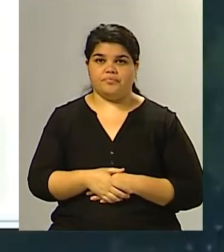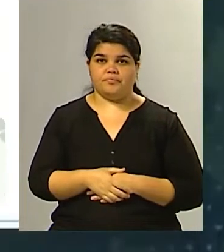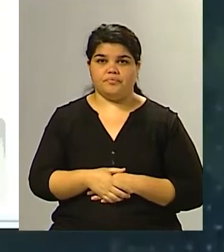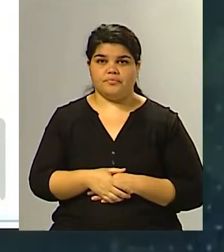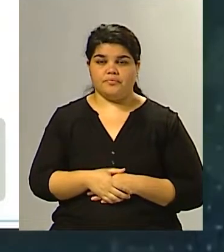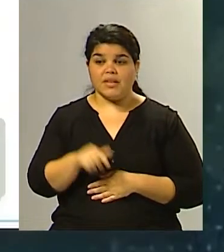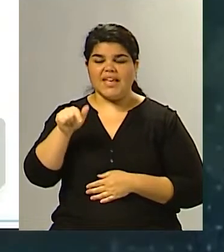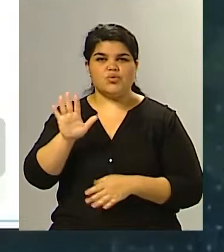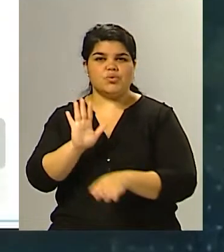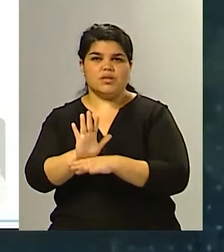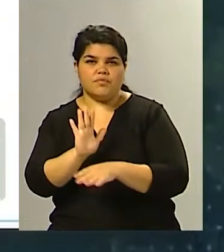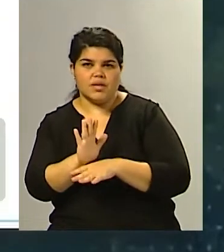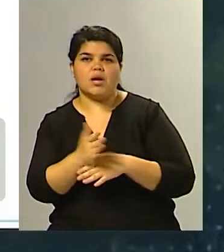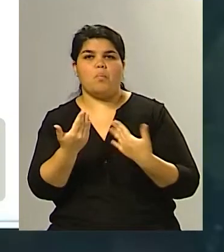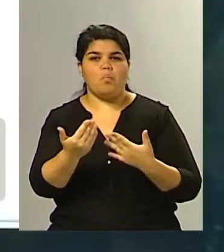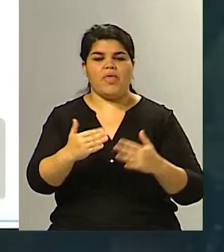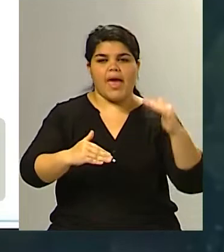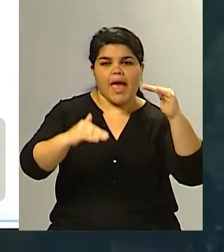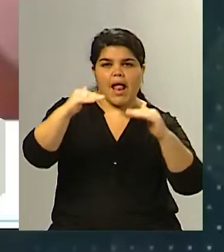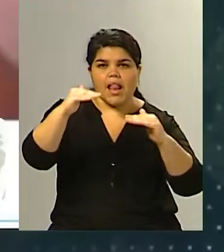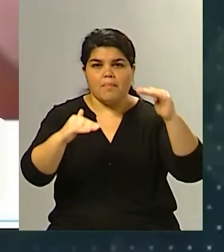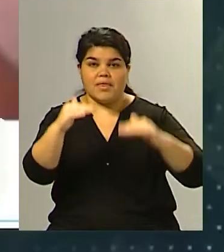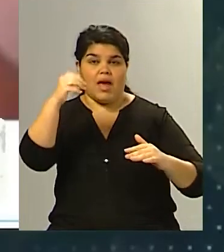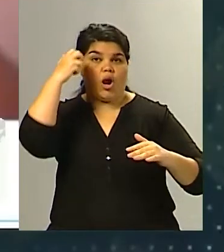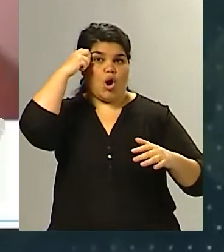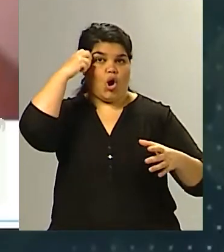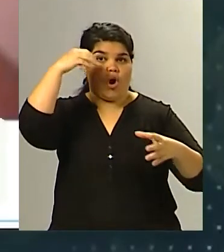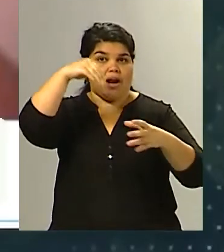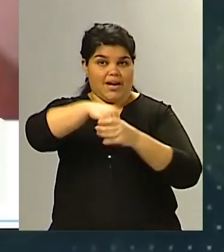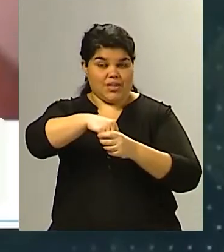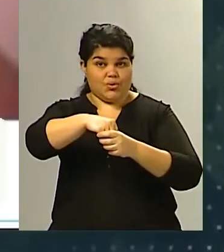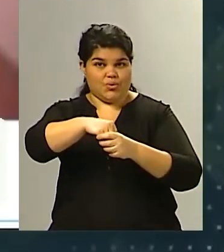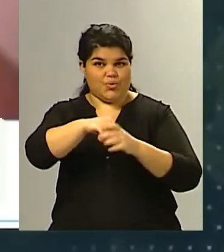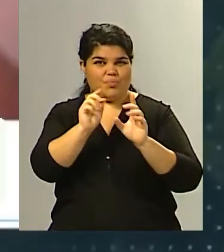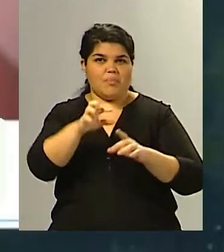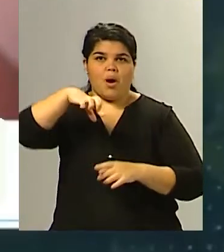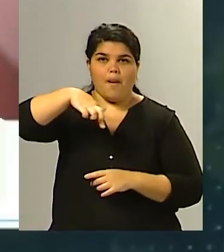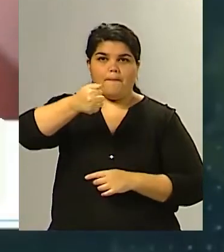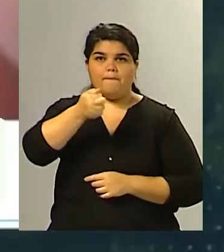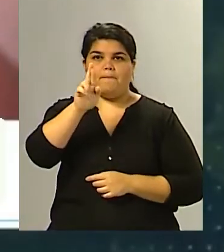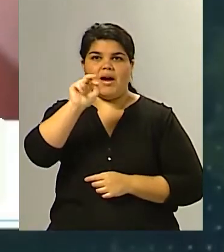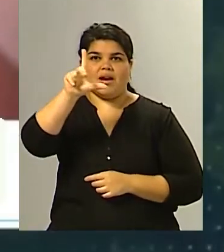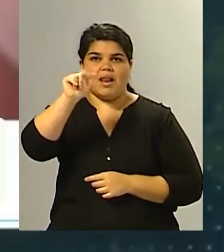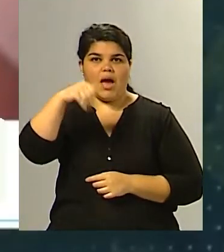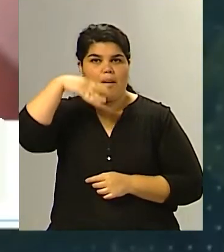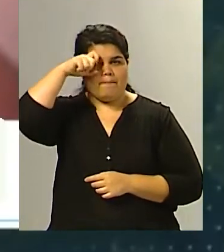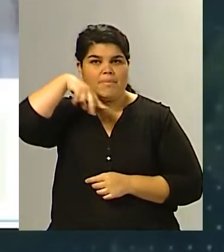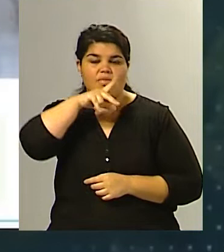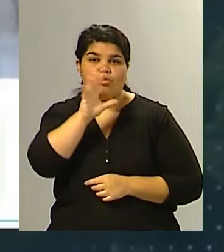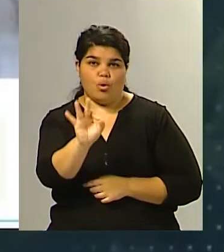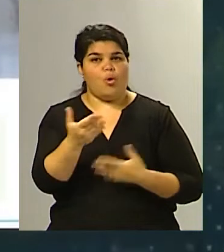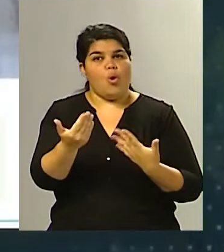menos, equilibrar dentro do parlamento uma possibilidade que haverá para Lula